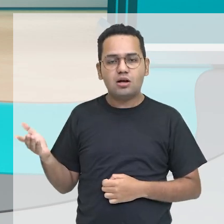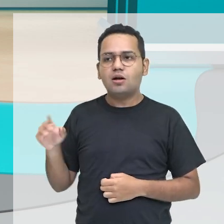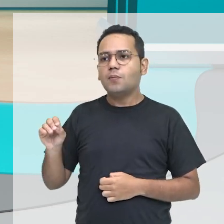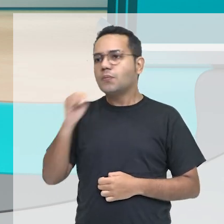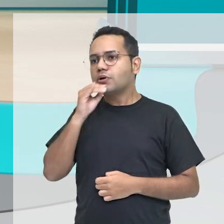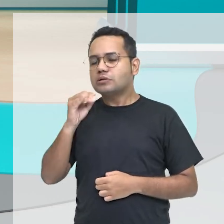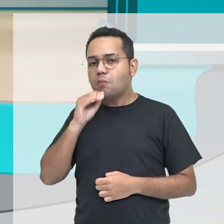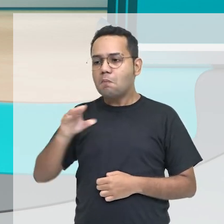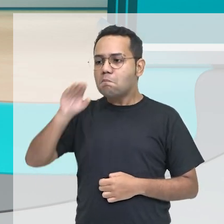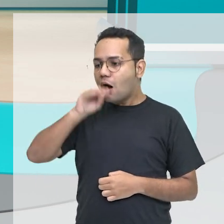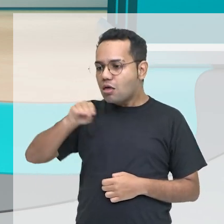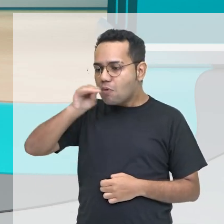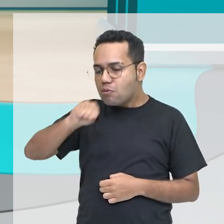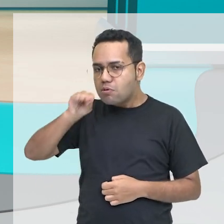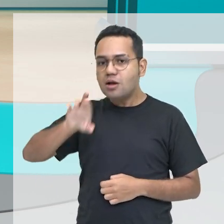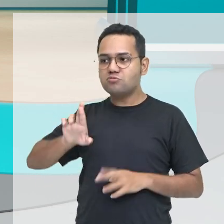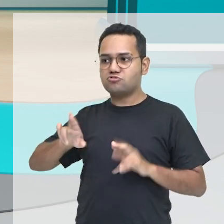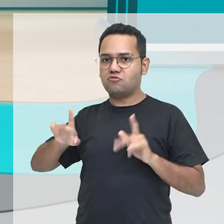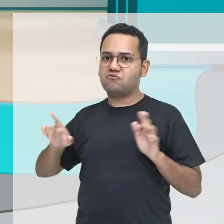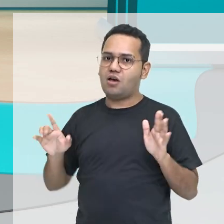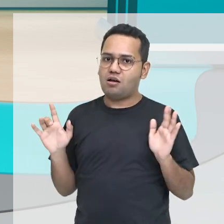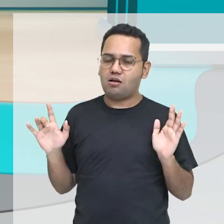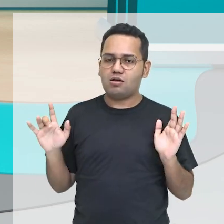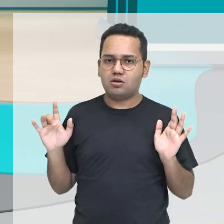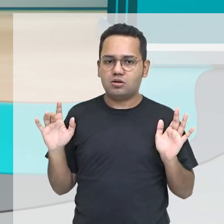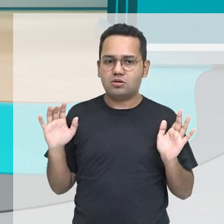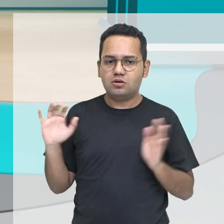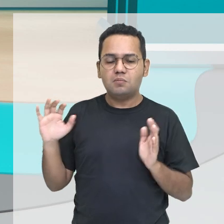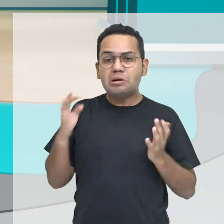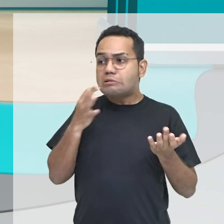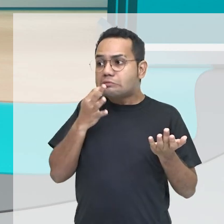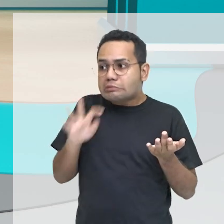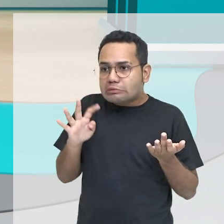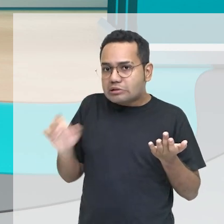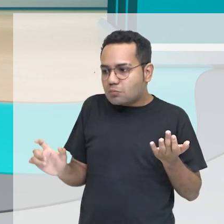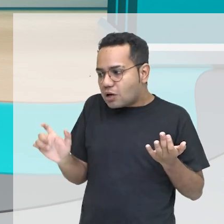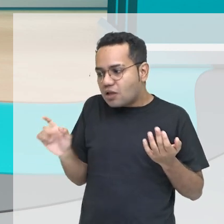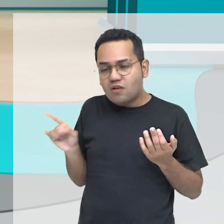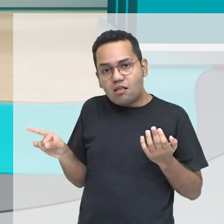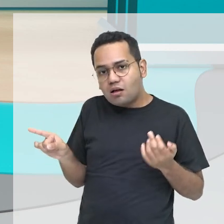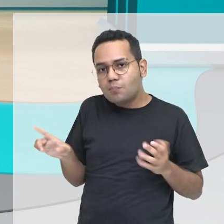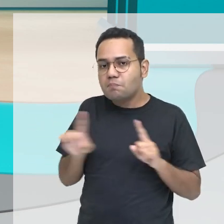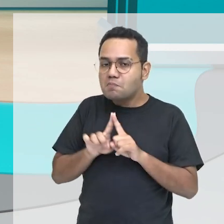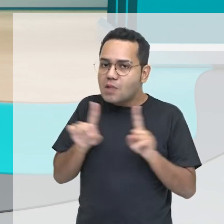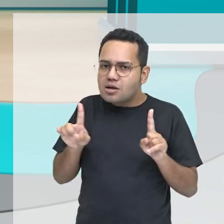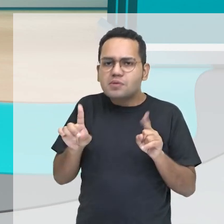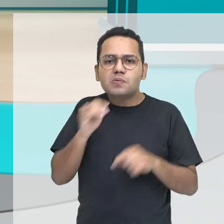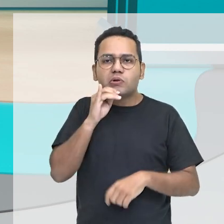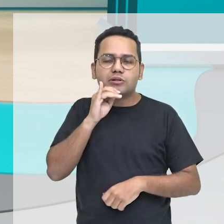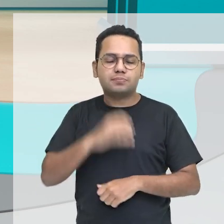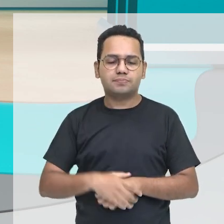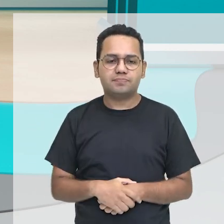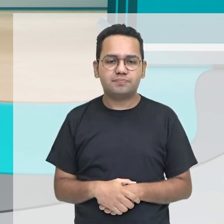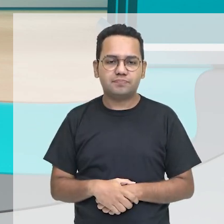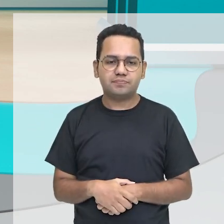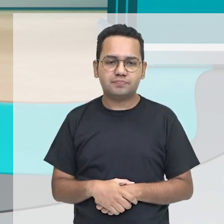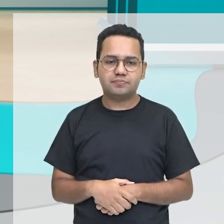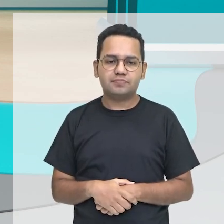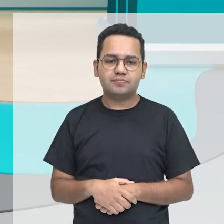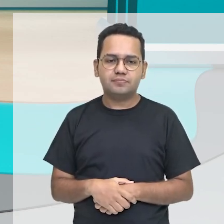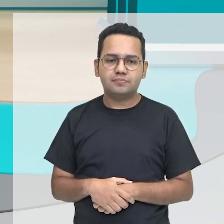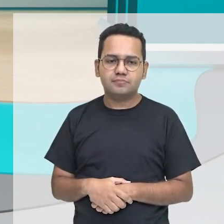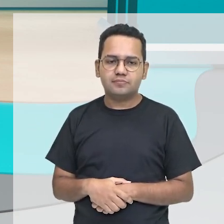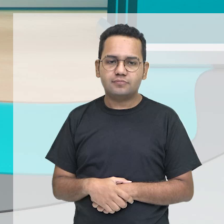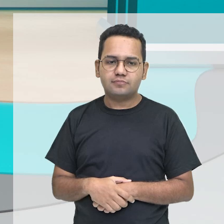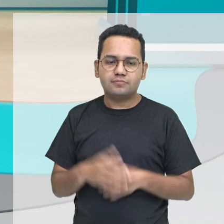diferentes, ok? Eu não vou me arriscar aqui porque eu não conheço muito como é que funciona para lá. Mas eles usam muito, no